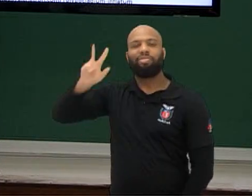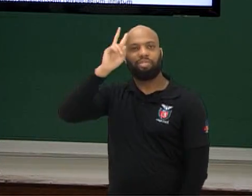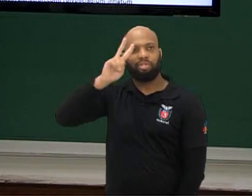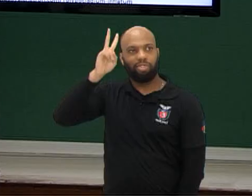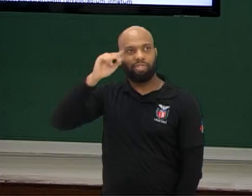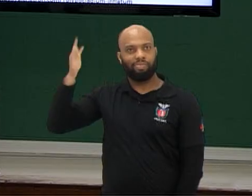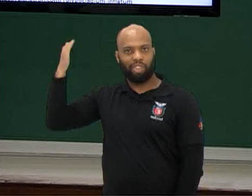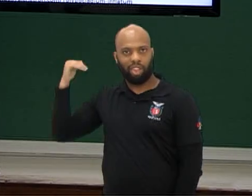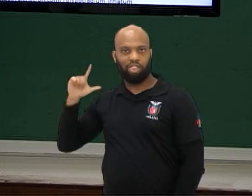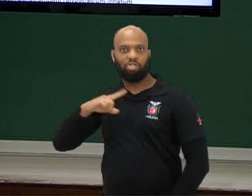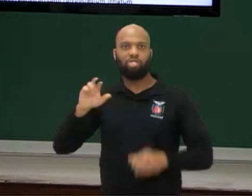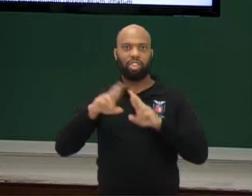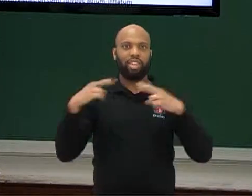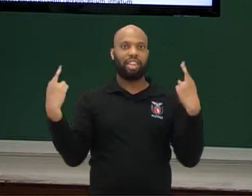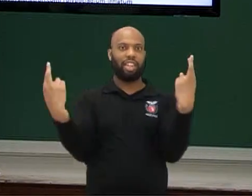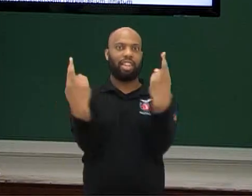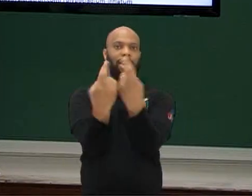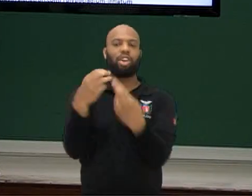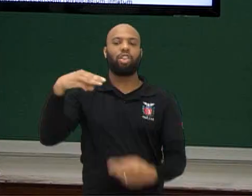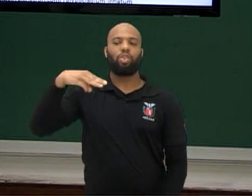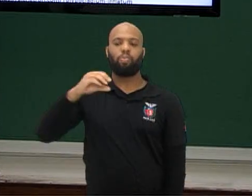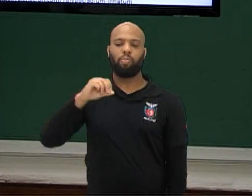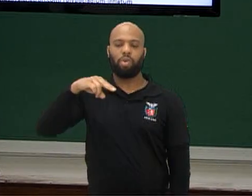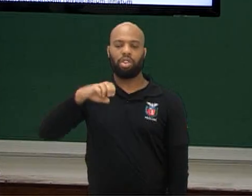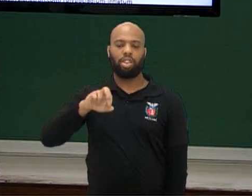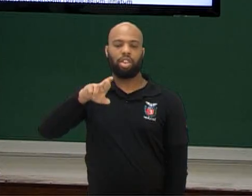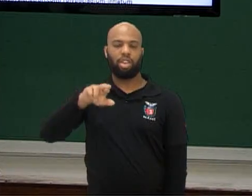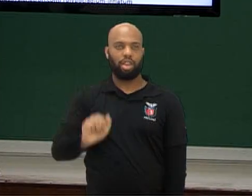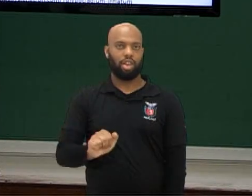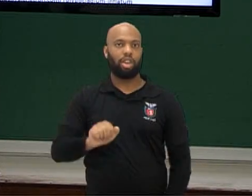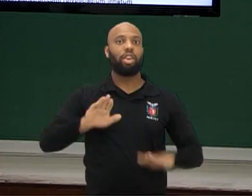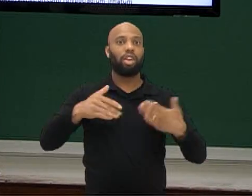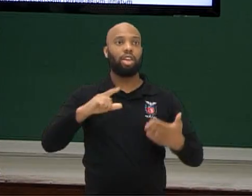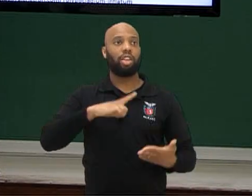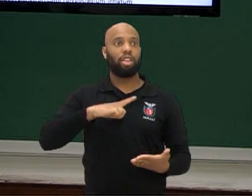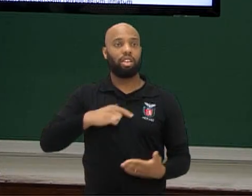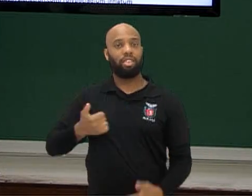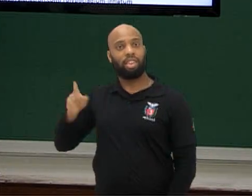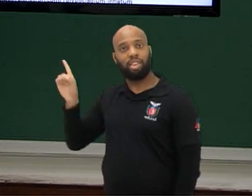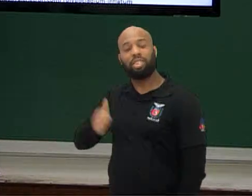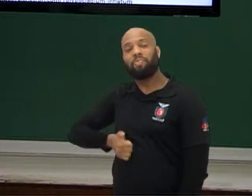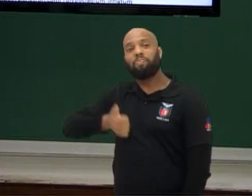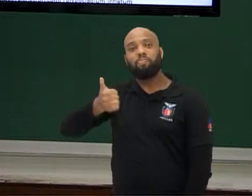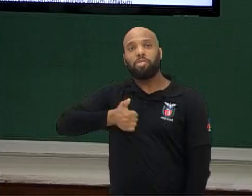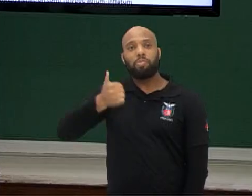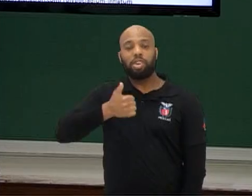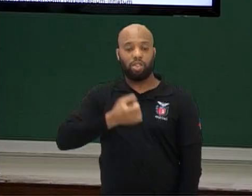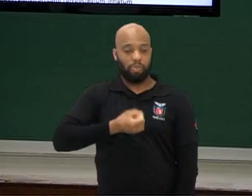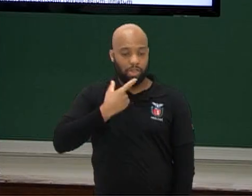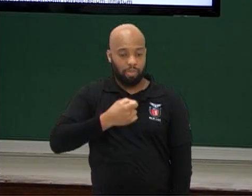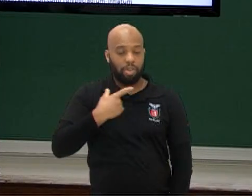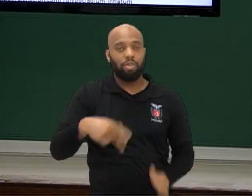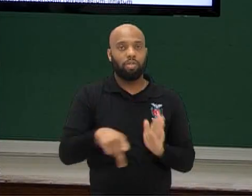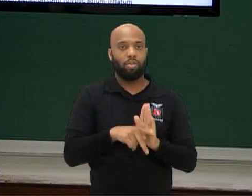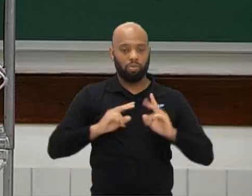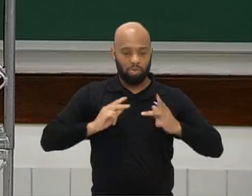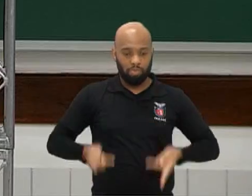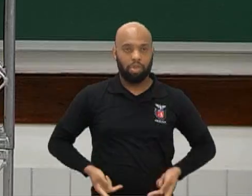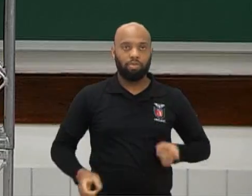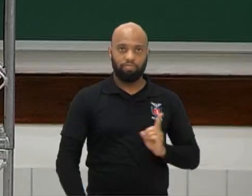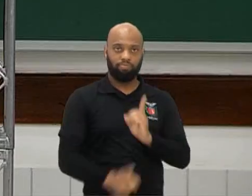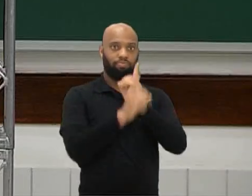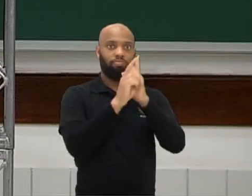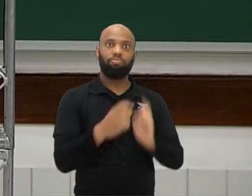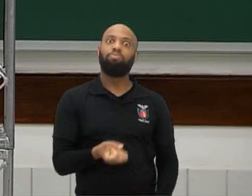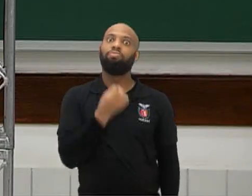aula dos Monera. Então, a penicilina foi o primeiro antibiótico descoberto pelo homem. Lembra que eu contei para vocês que foi